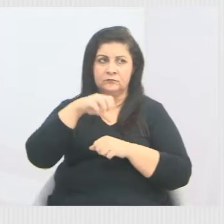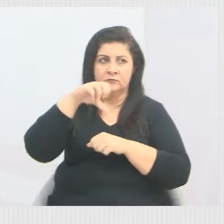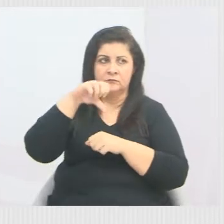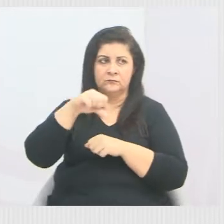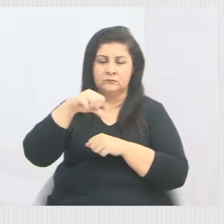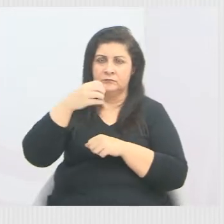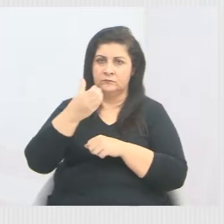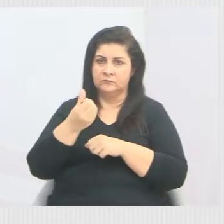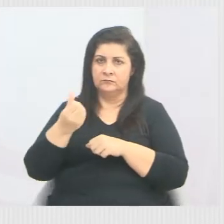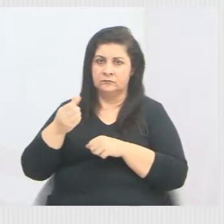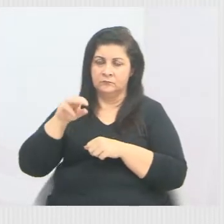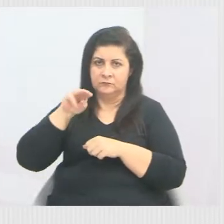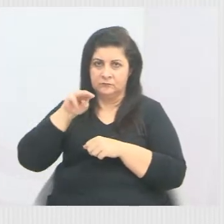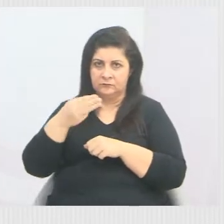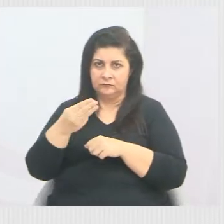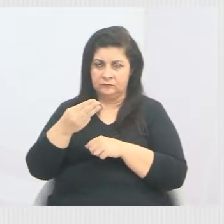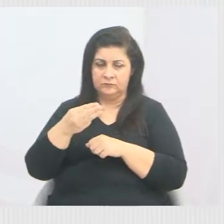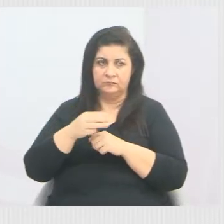966.013.000,